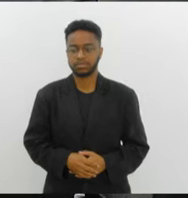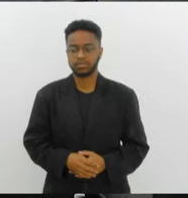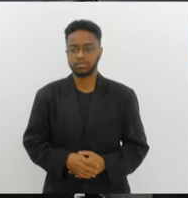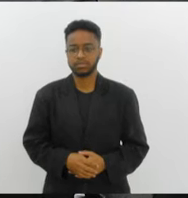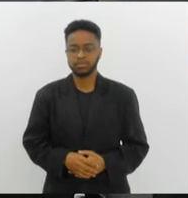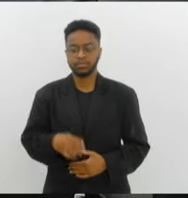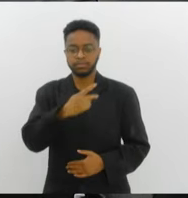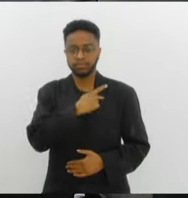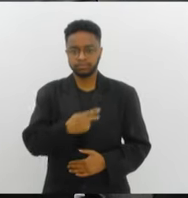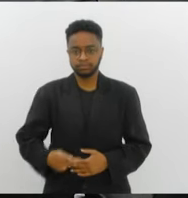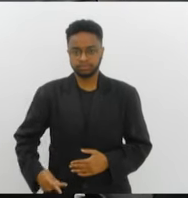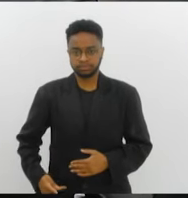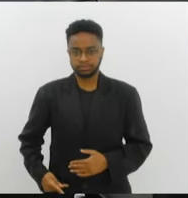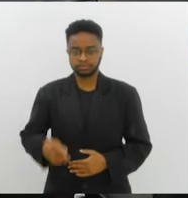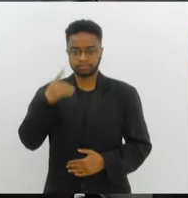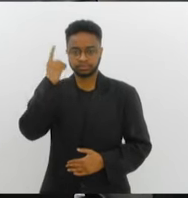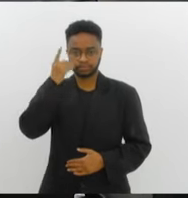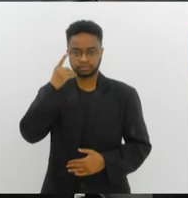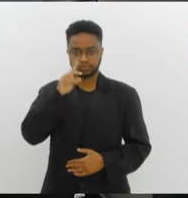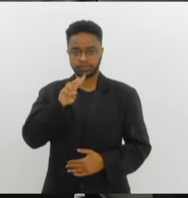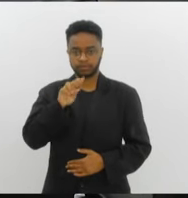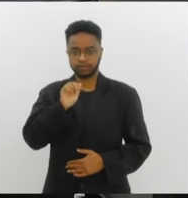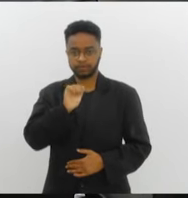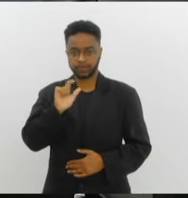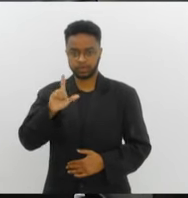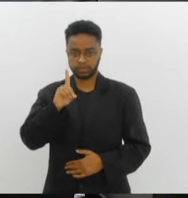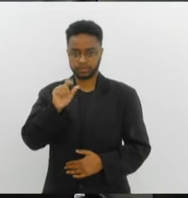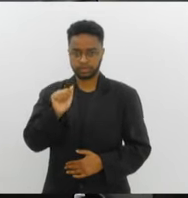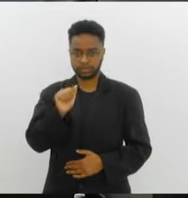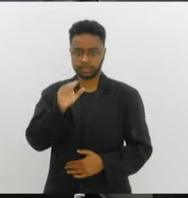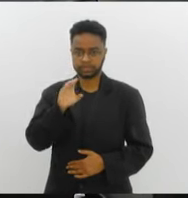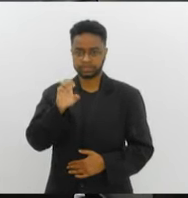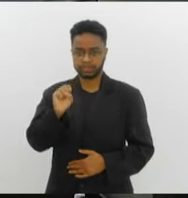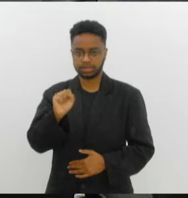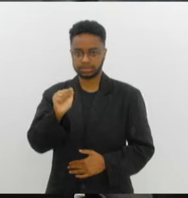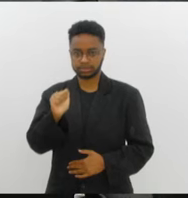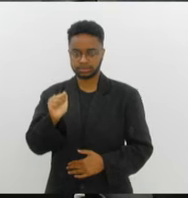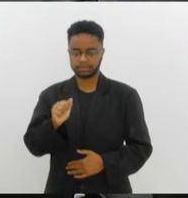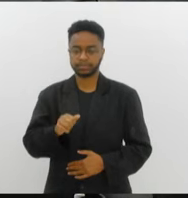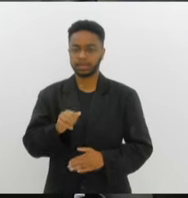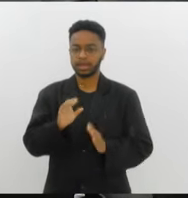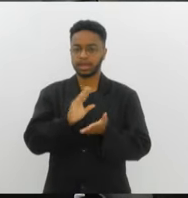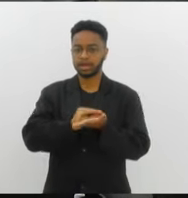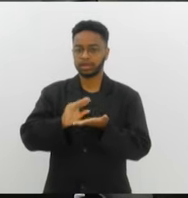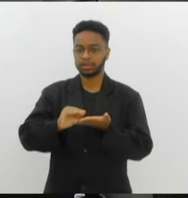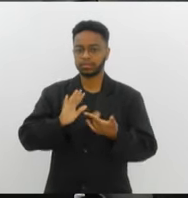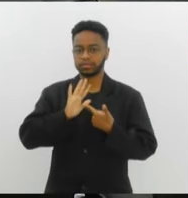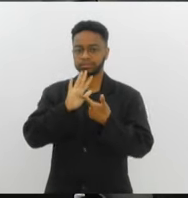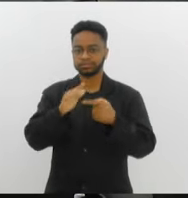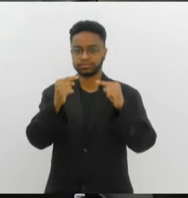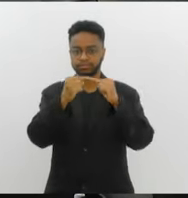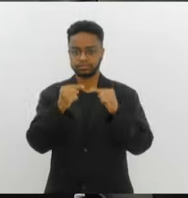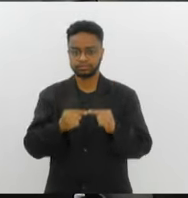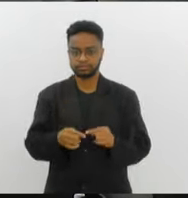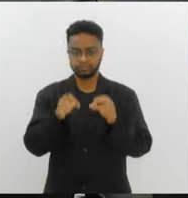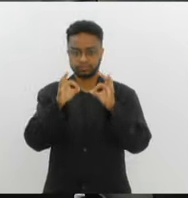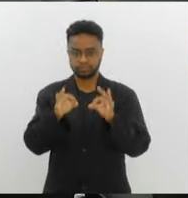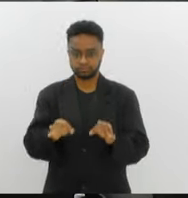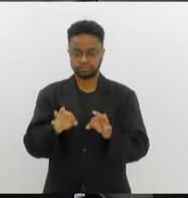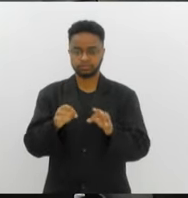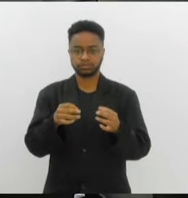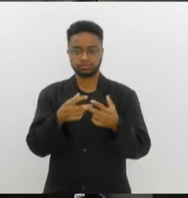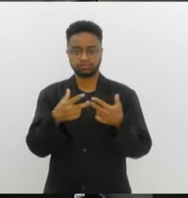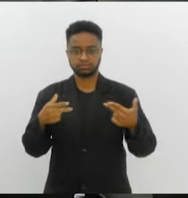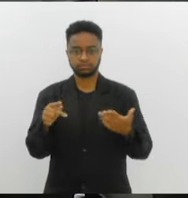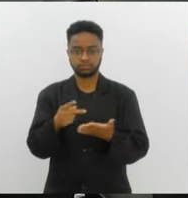Senhor presidente, deputado Valda Ceasa, a ata reflete com exatidão o